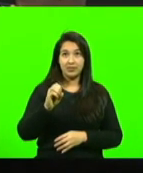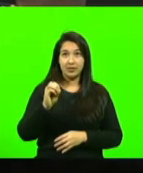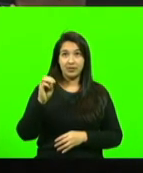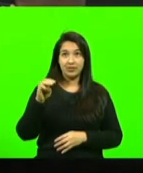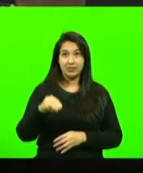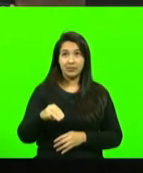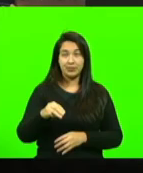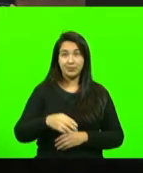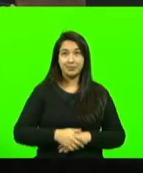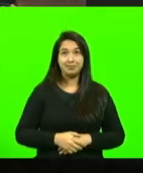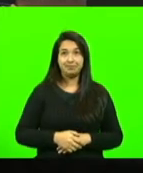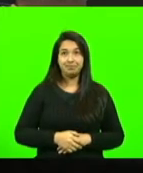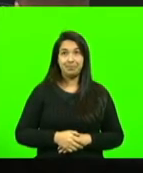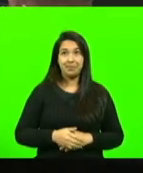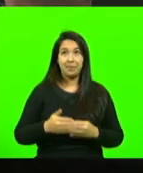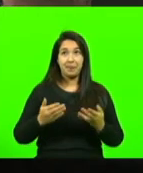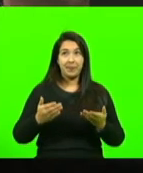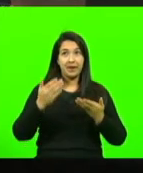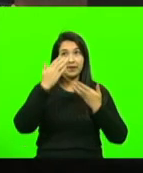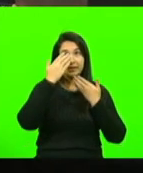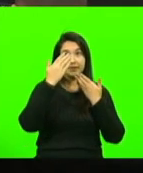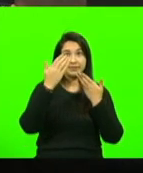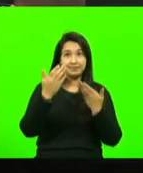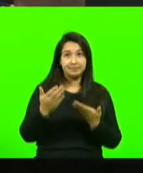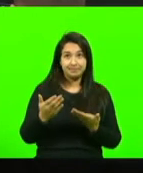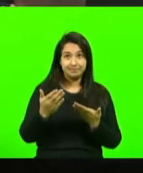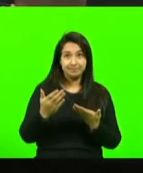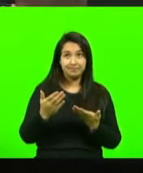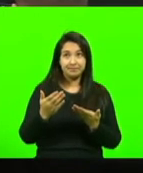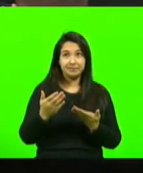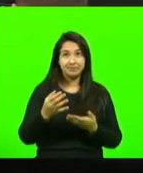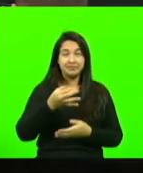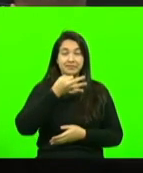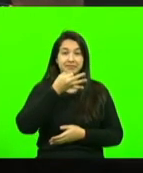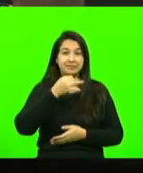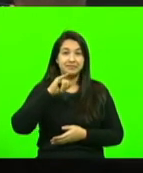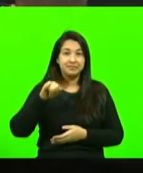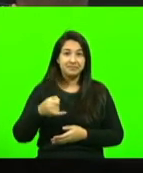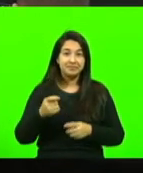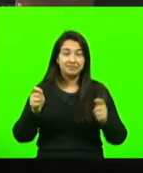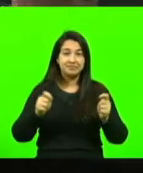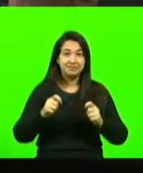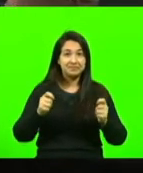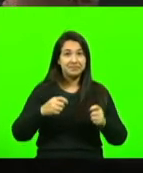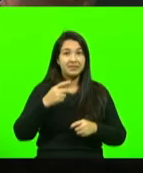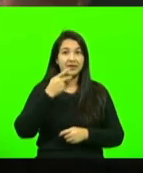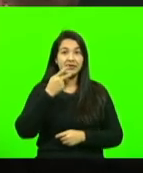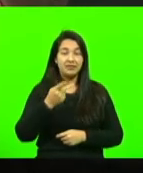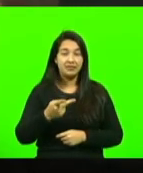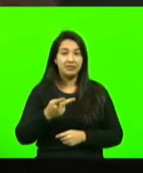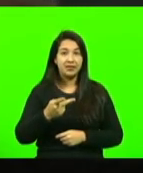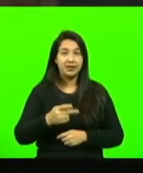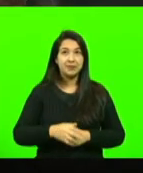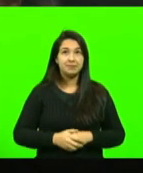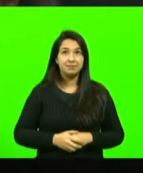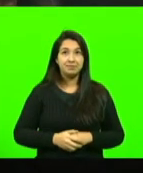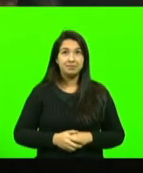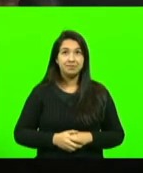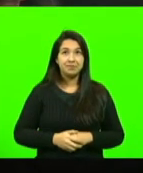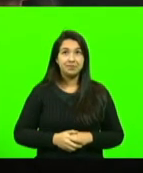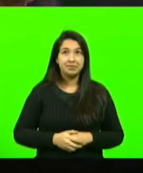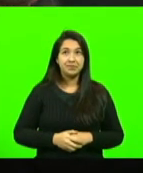eu queria agradecer a oportunidade fala né deputada é